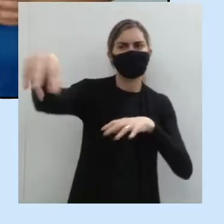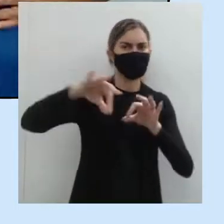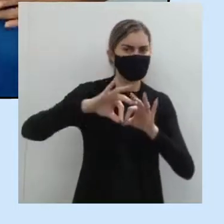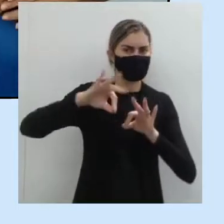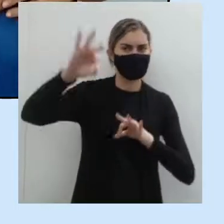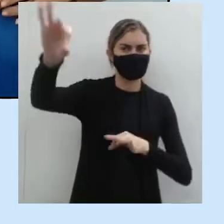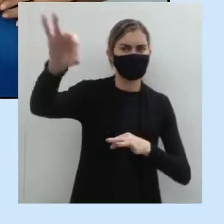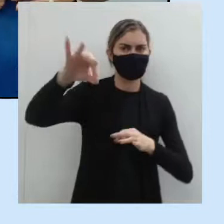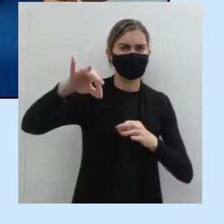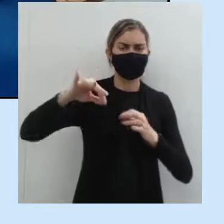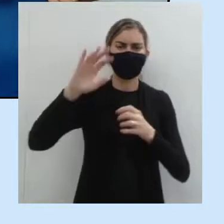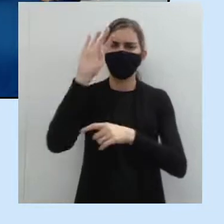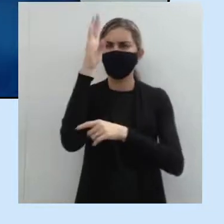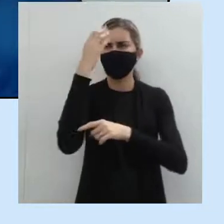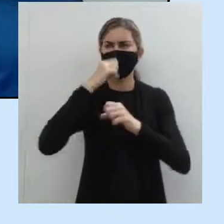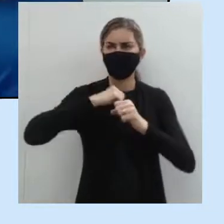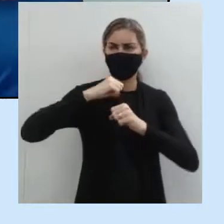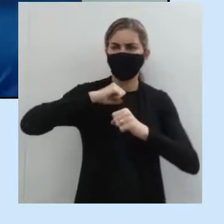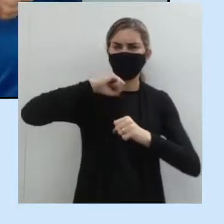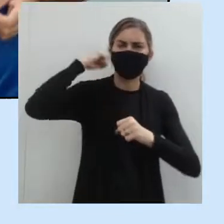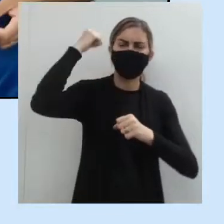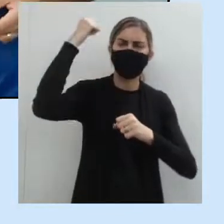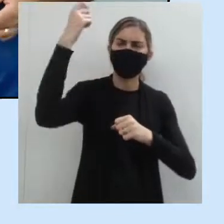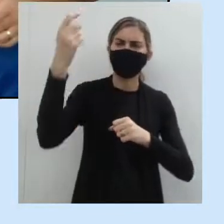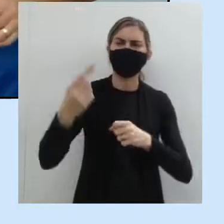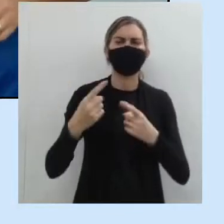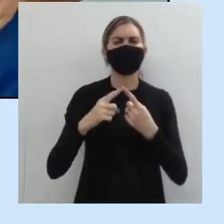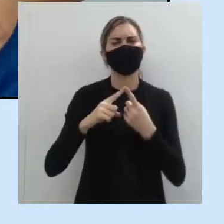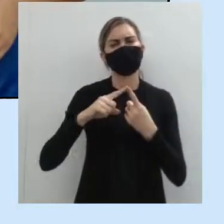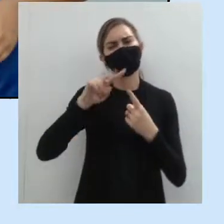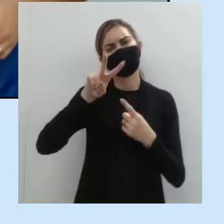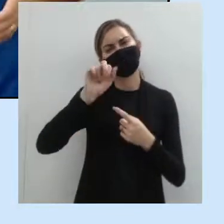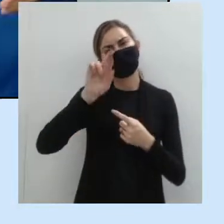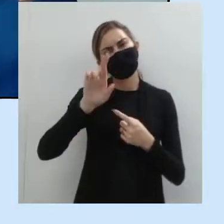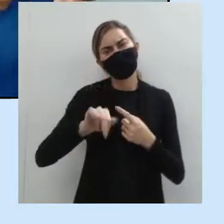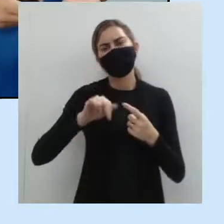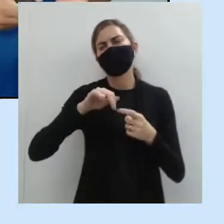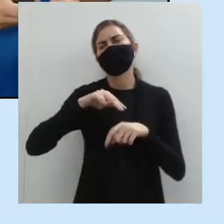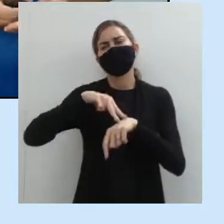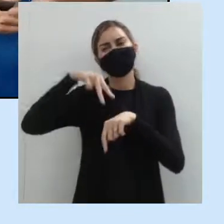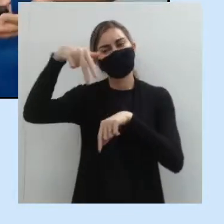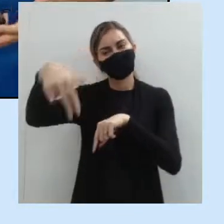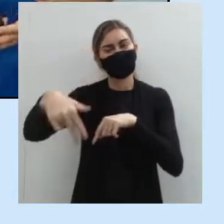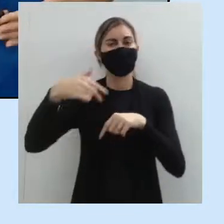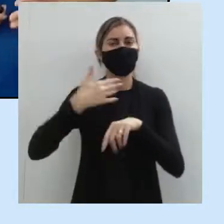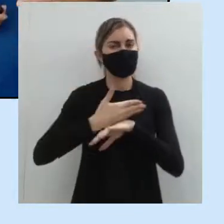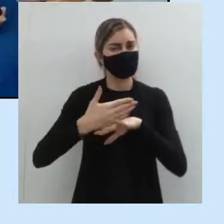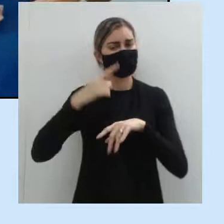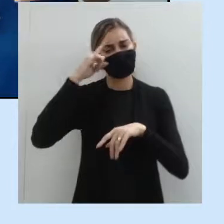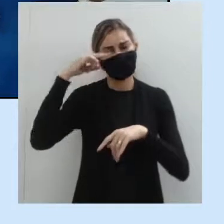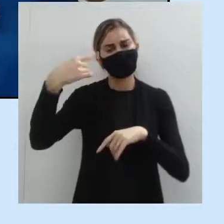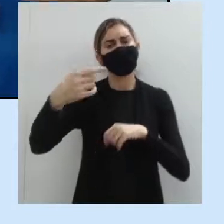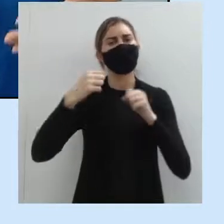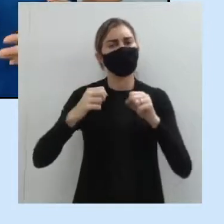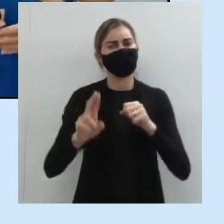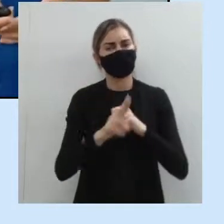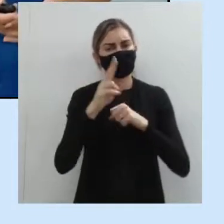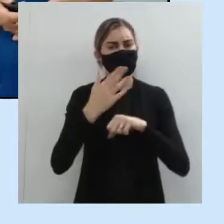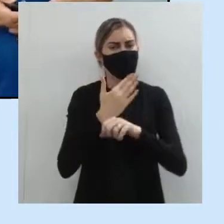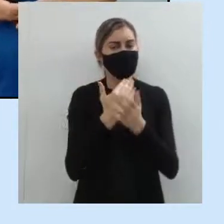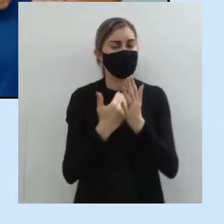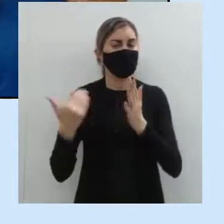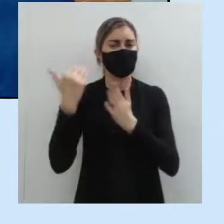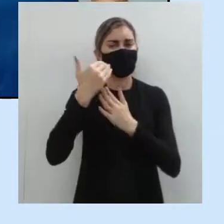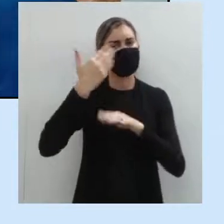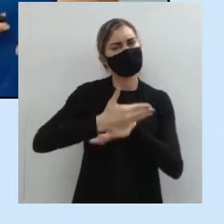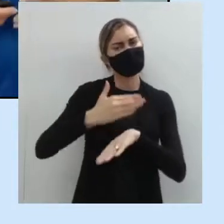salto com vara. Então, veja, elementos que nós fazemos no nosso dia a dia, a gente pode utilizar para dar uma performance